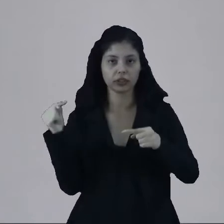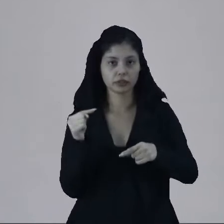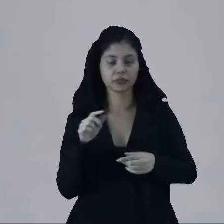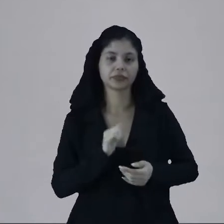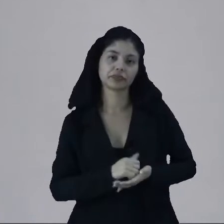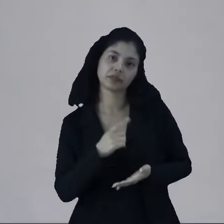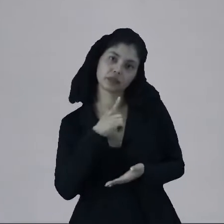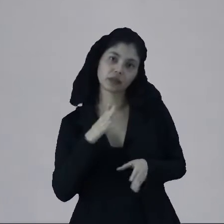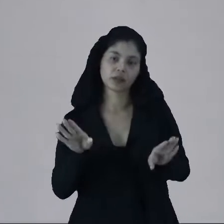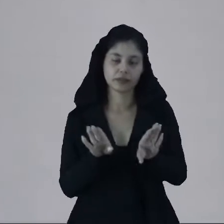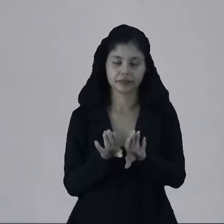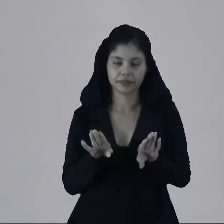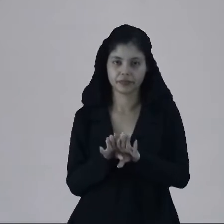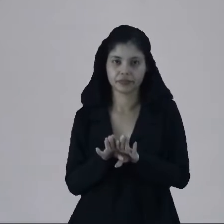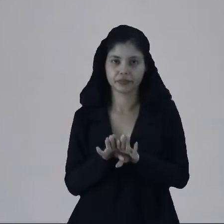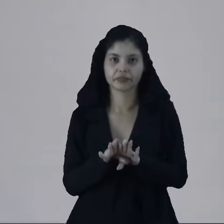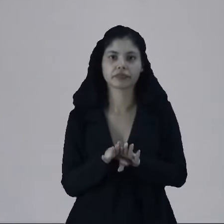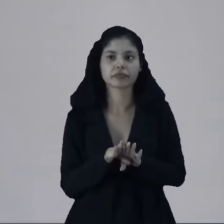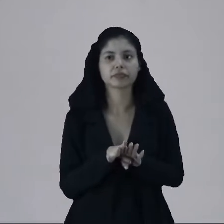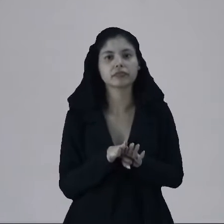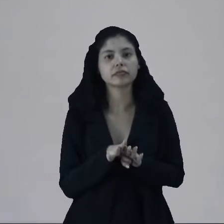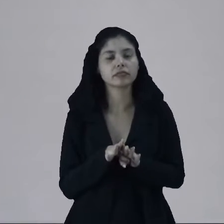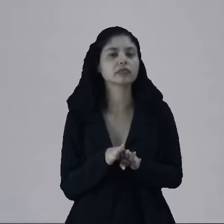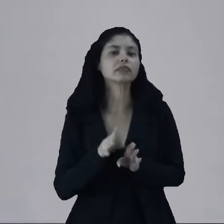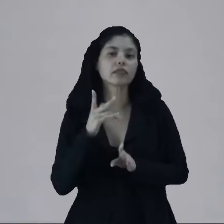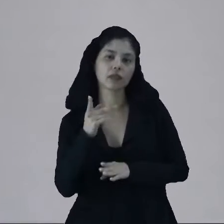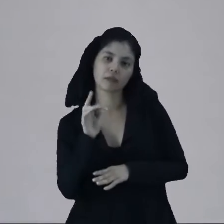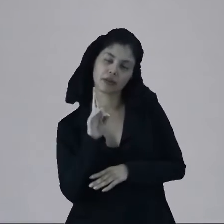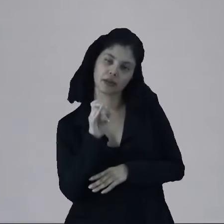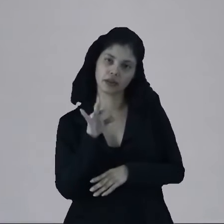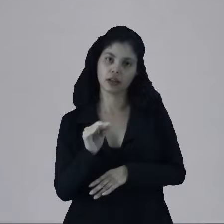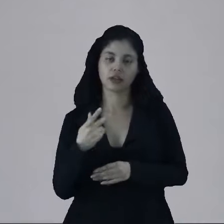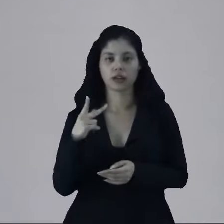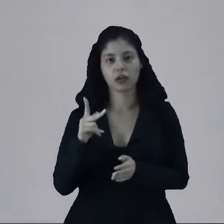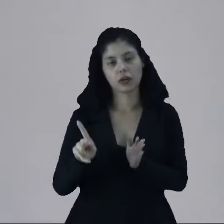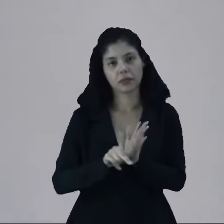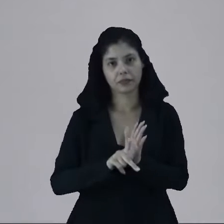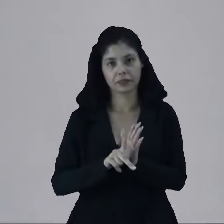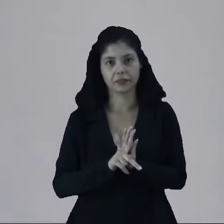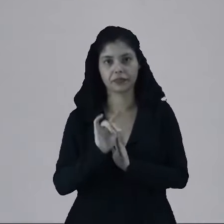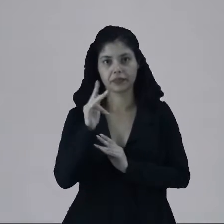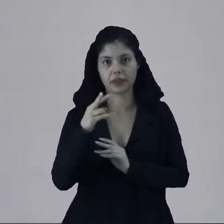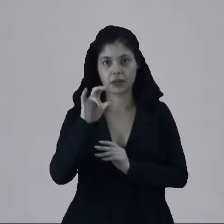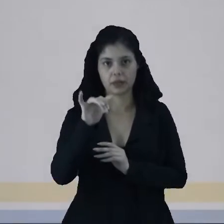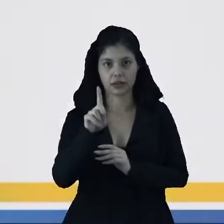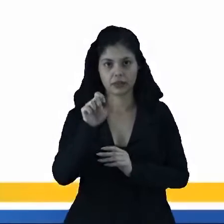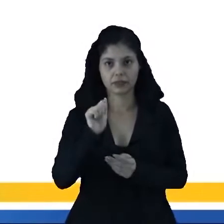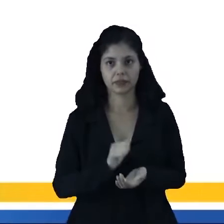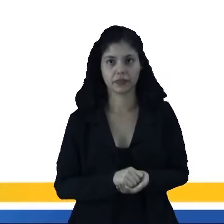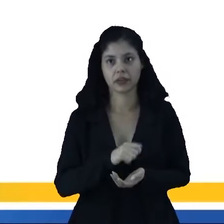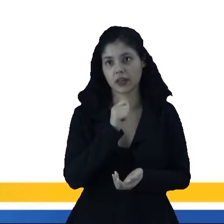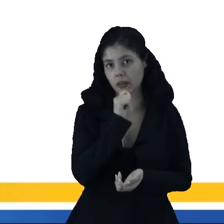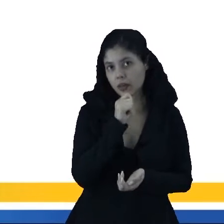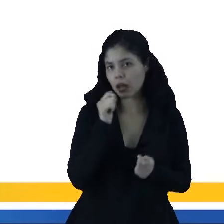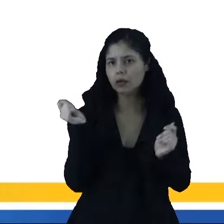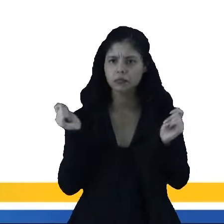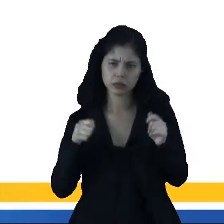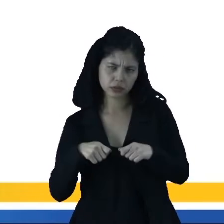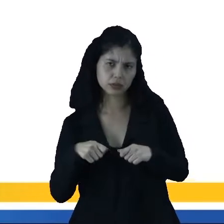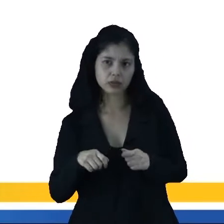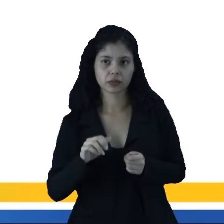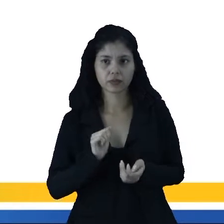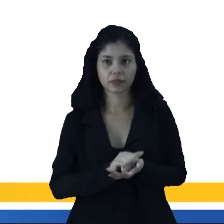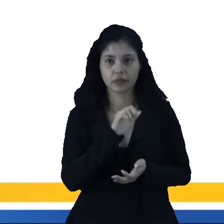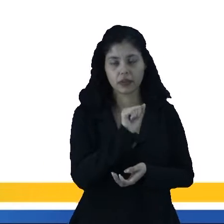tá? Então tem a ver também com vamos dizer assim, a polaridade da tua hemácia. Então, com possibilidades eu posso